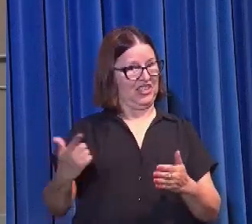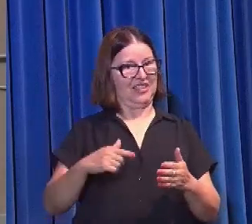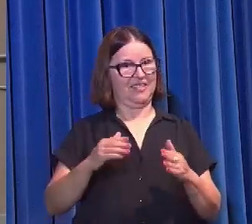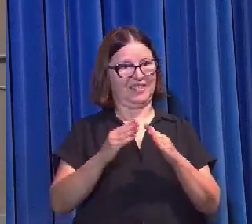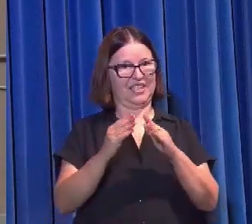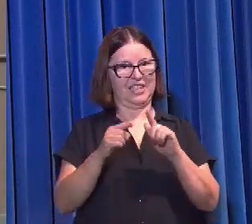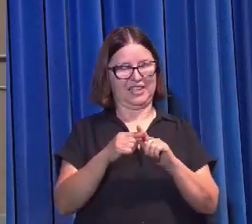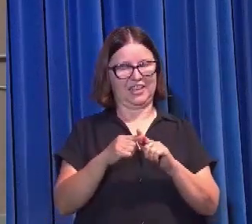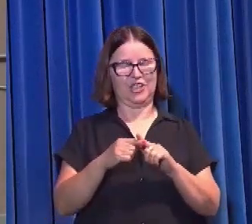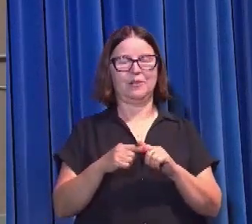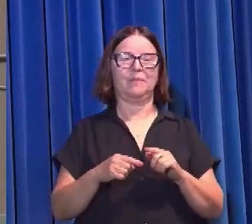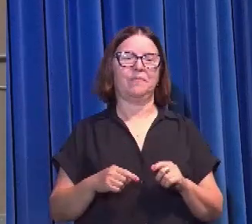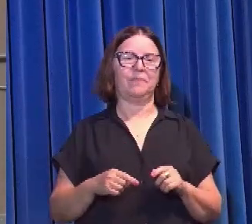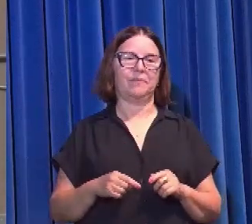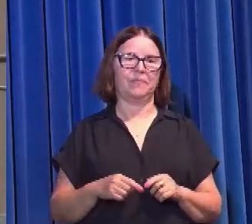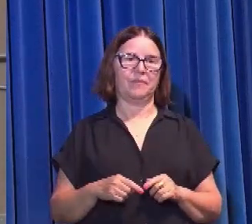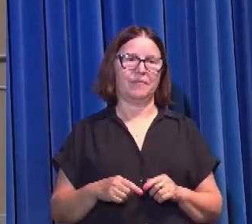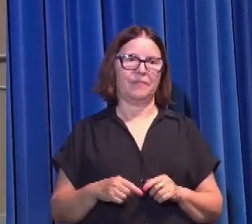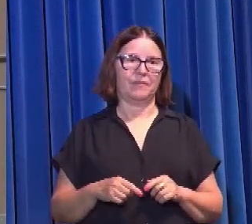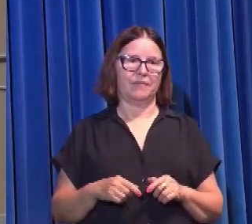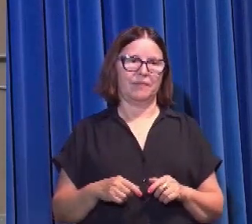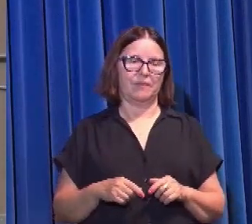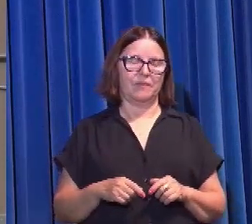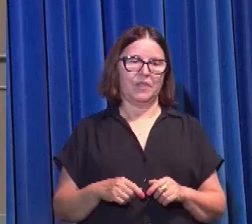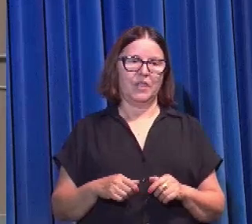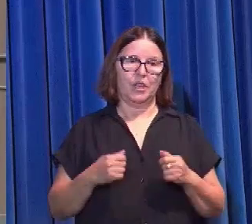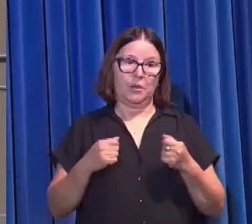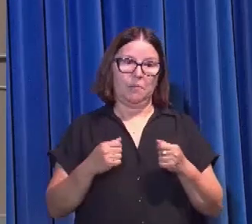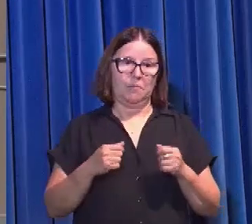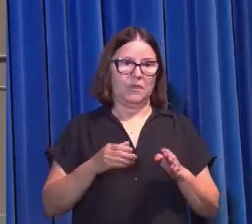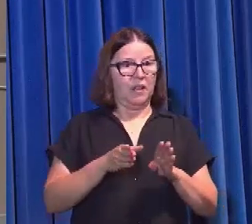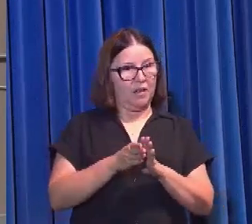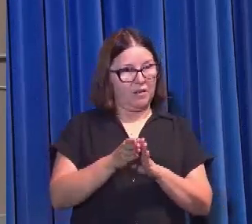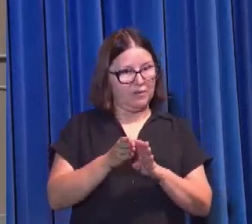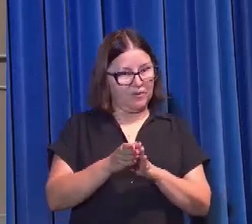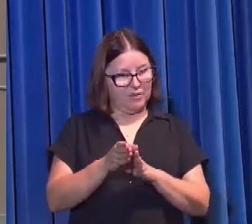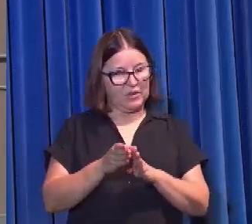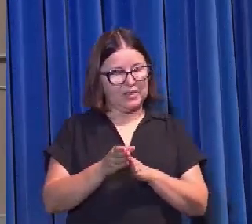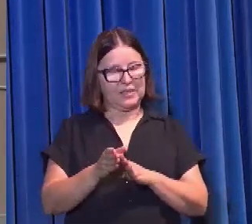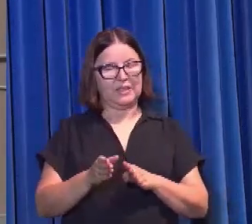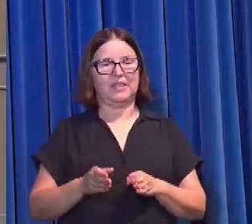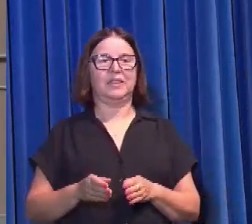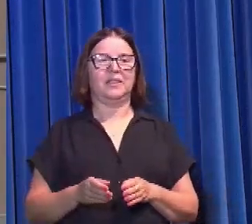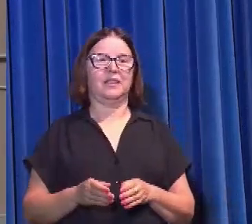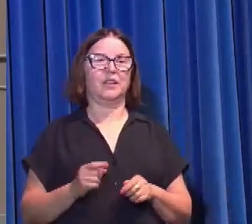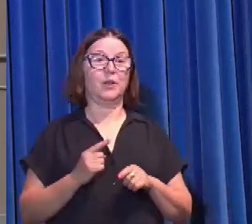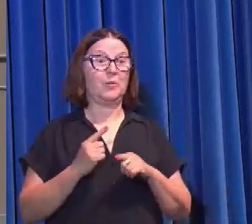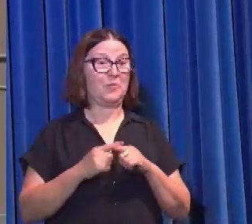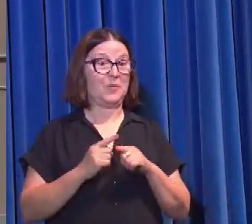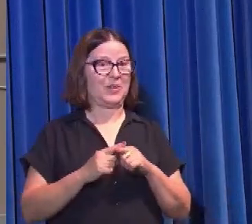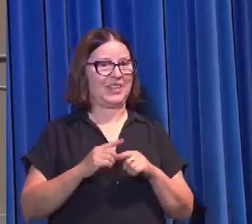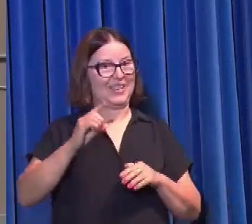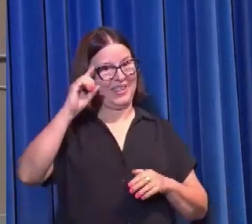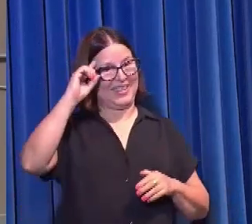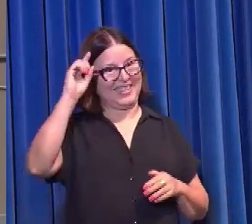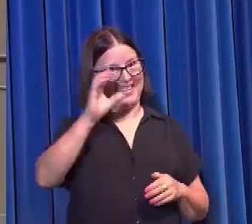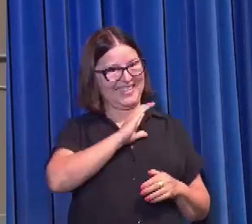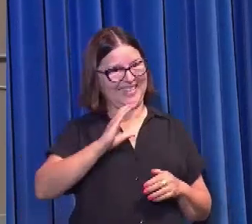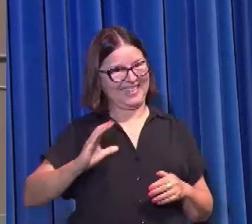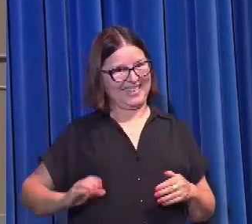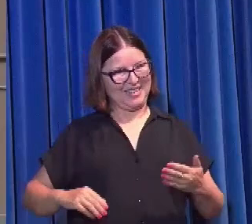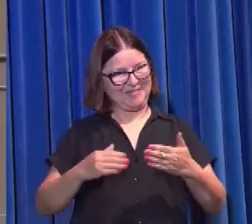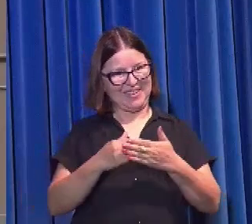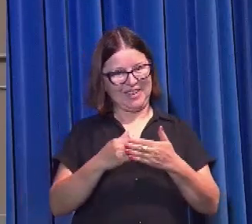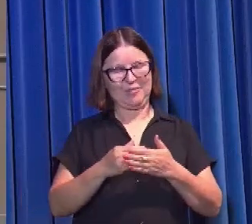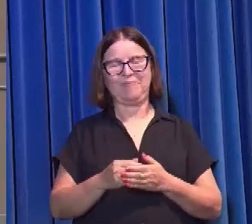Antes, façamos admoestações. Tanto mais quanto vedes que o dia se aproxima, a palavra diz em Hebreus 10, 25. Participe das